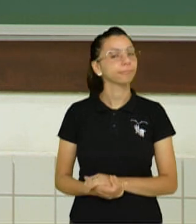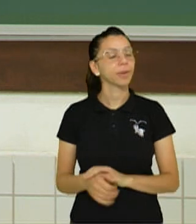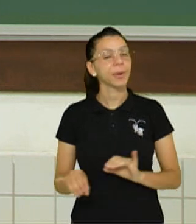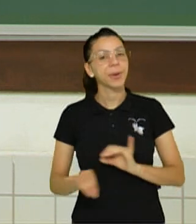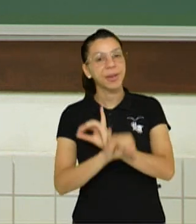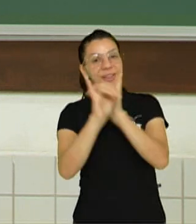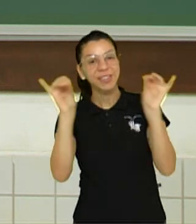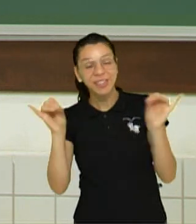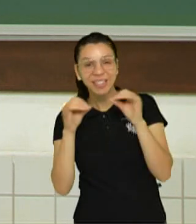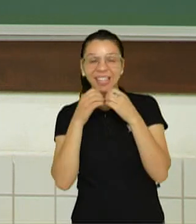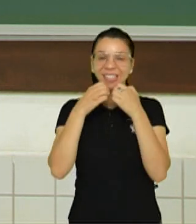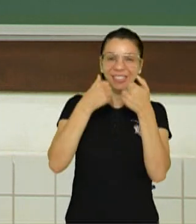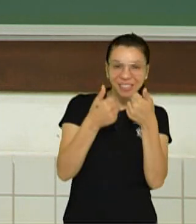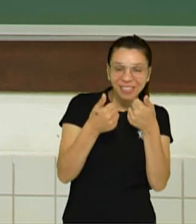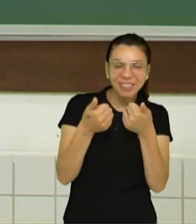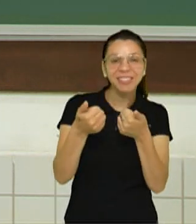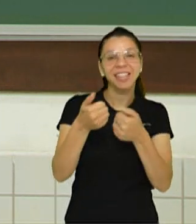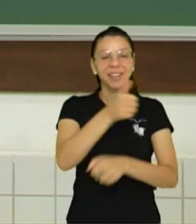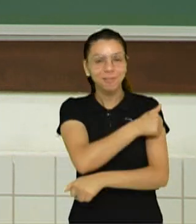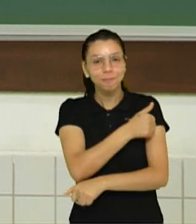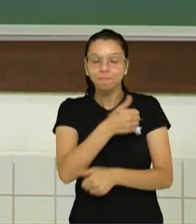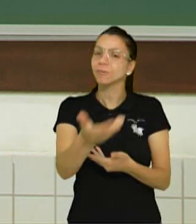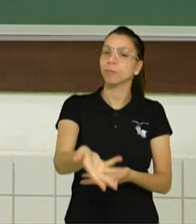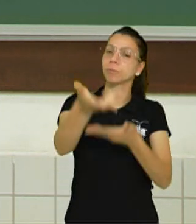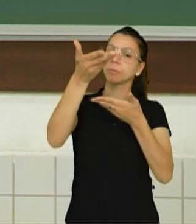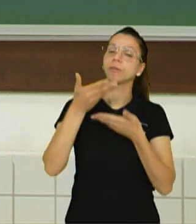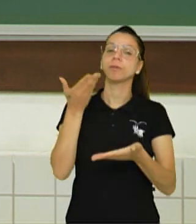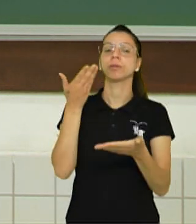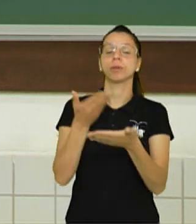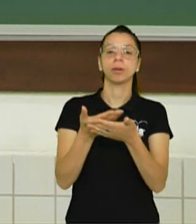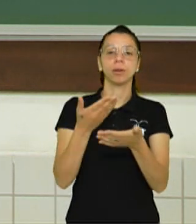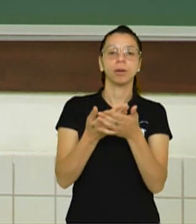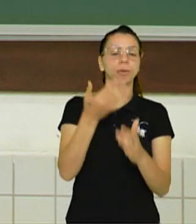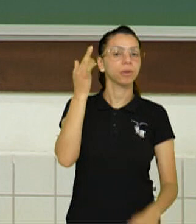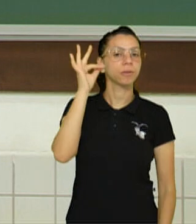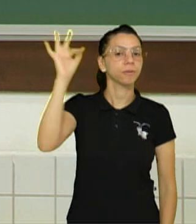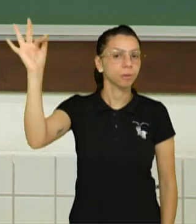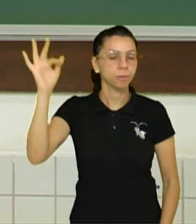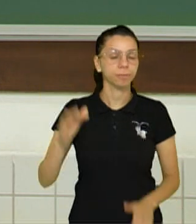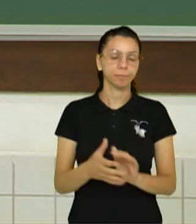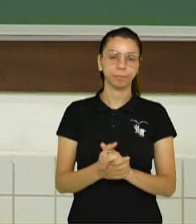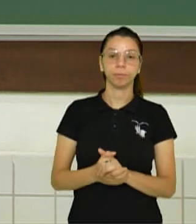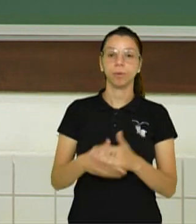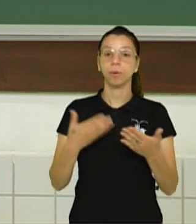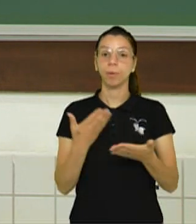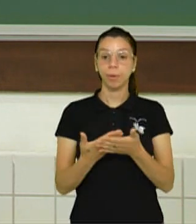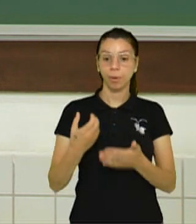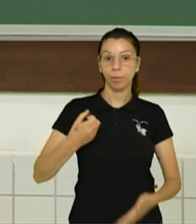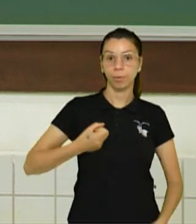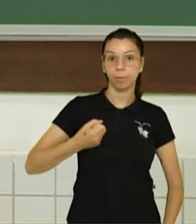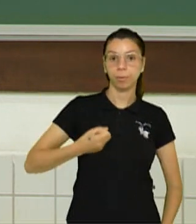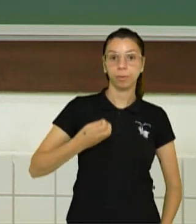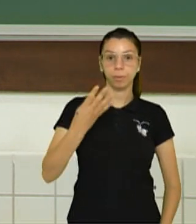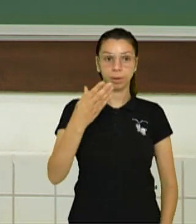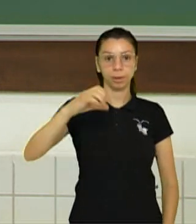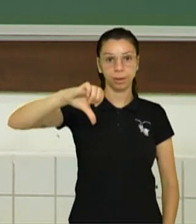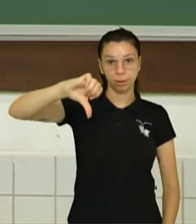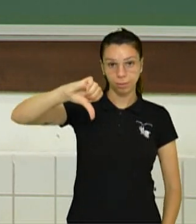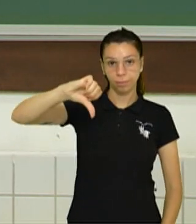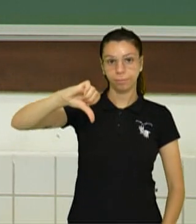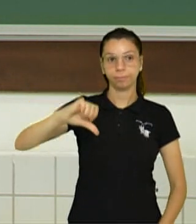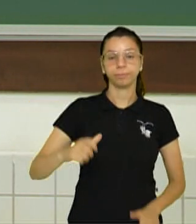Olá, queridos alunos, sejam bem-vindos a mais uma aula de filosofia. Agora, a nossa aula de número 49.